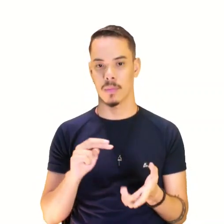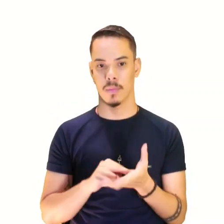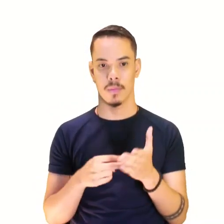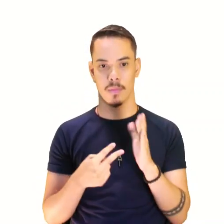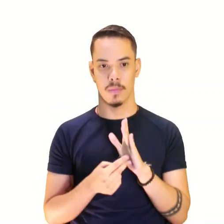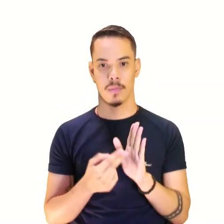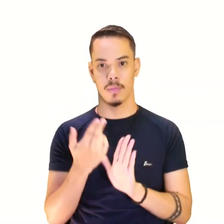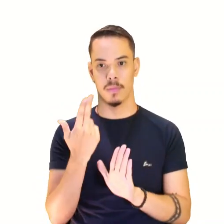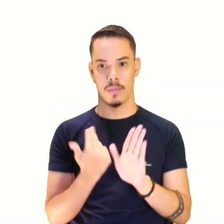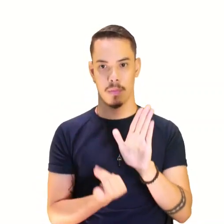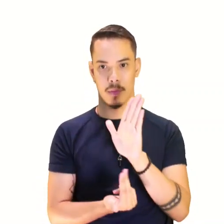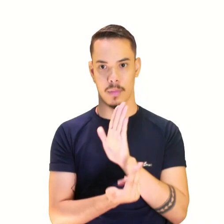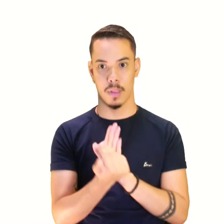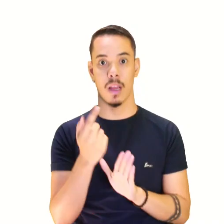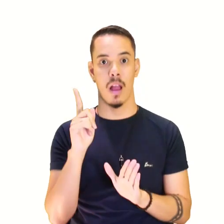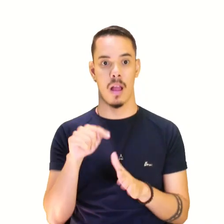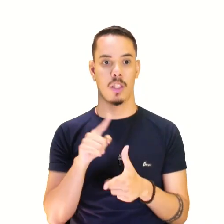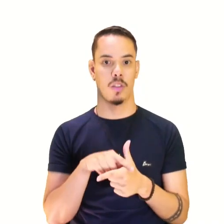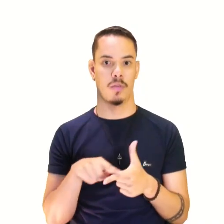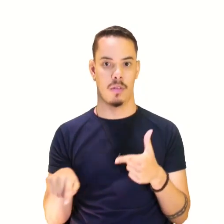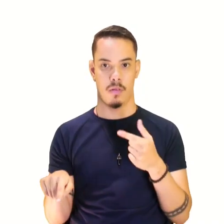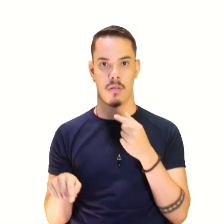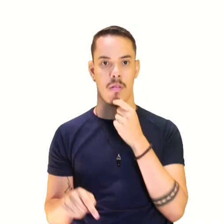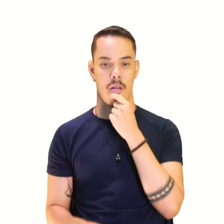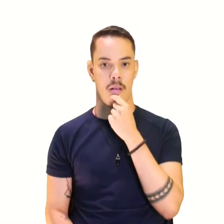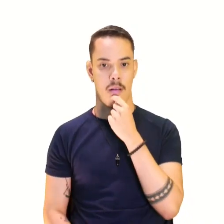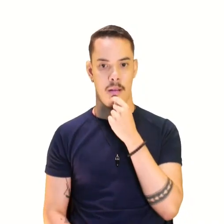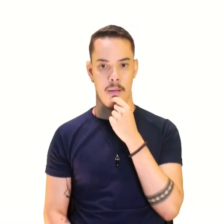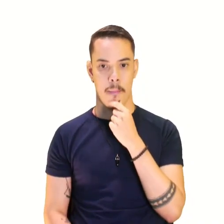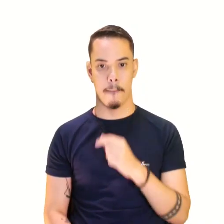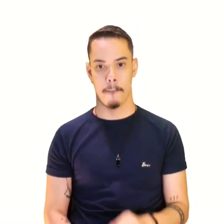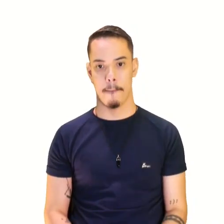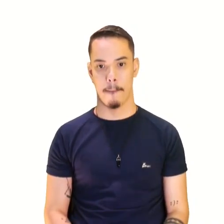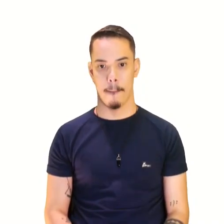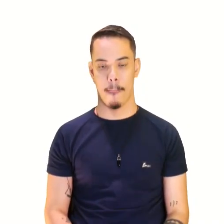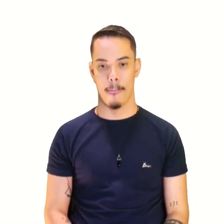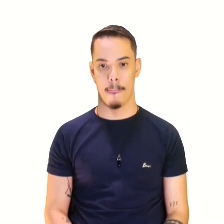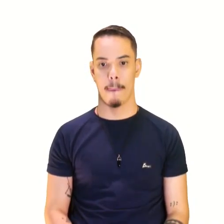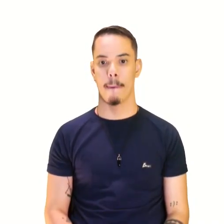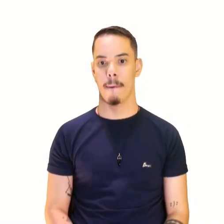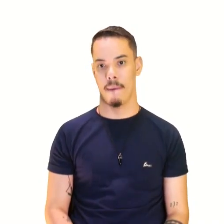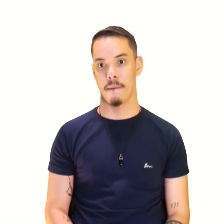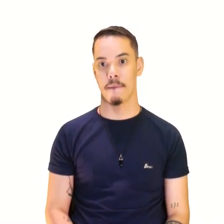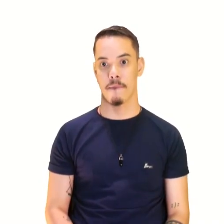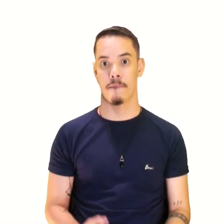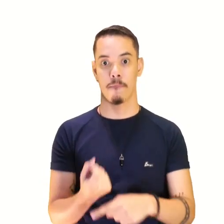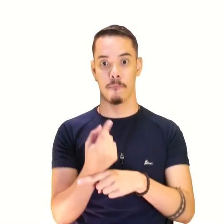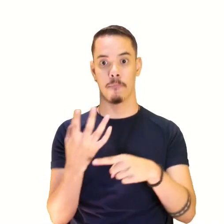dois pontinhos é uma divisão mesmo? É uma divisão, é como se fosse assim, ó, 1 para... Fração. Fração.